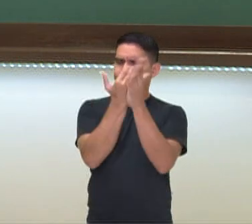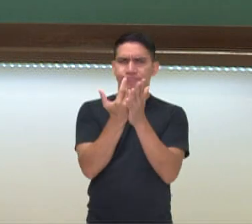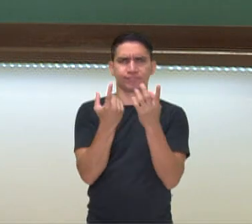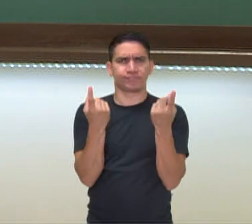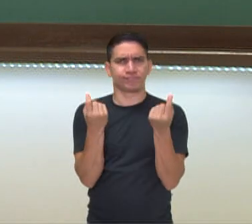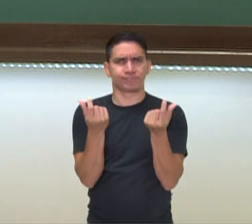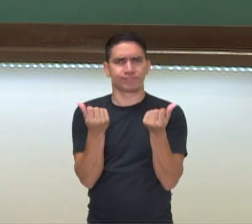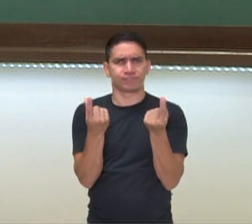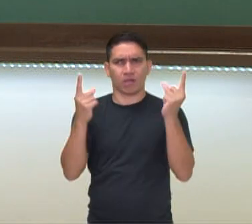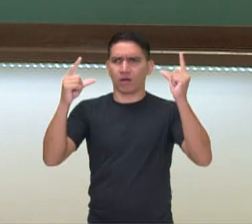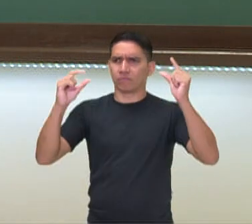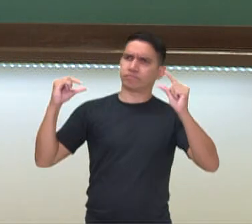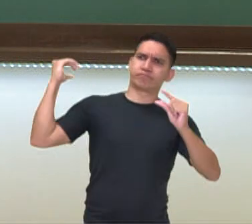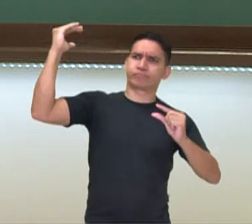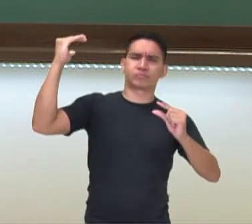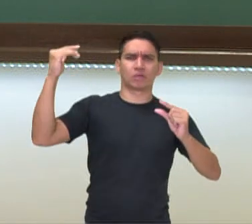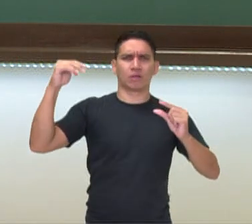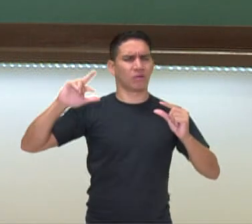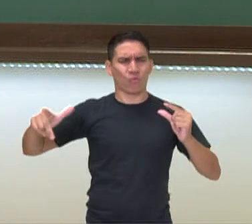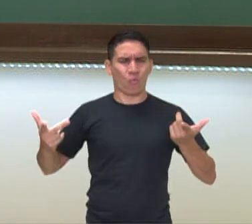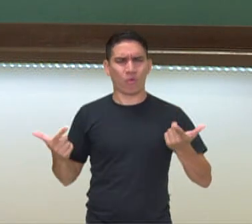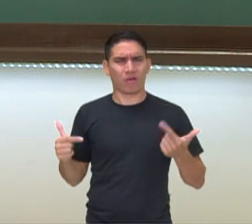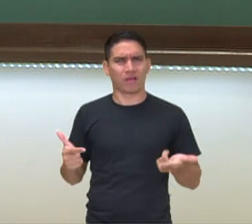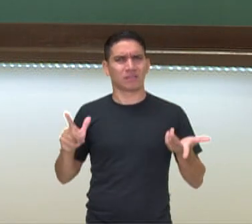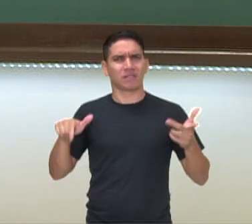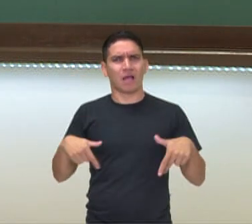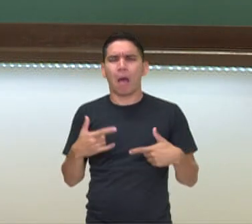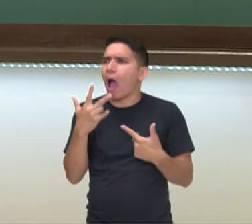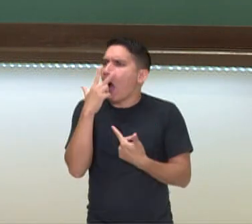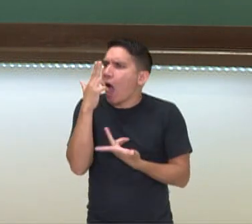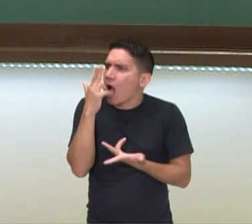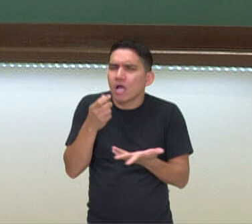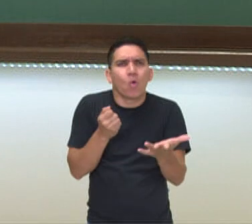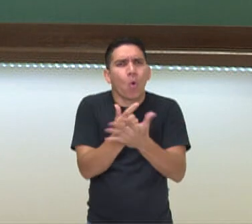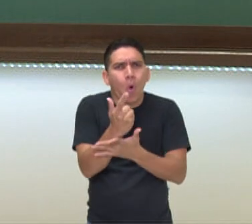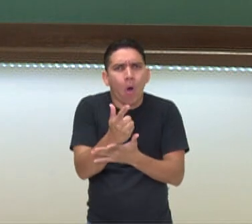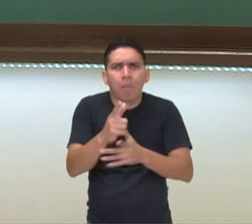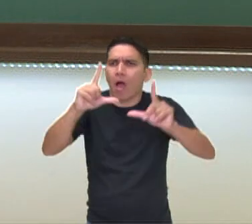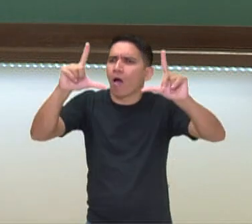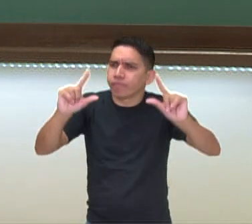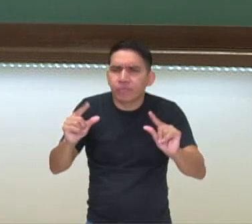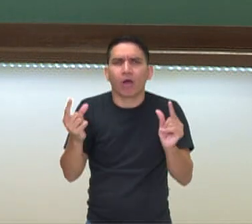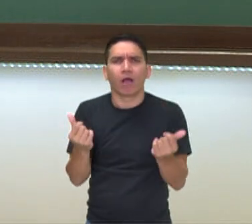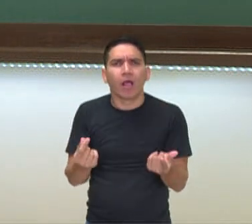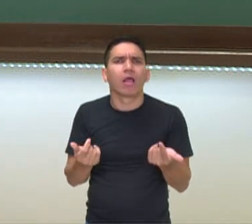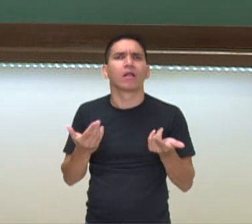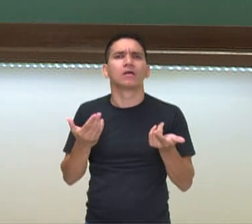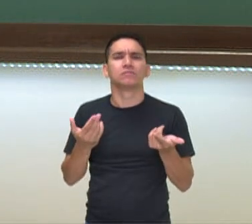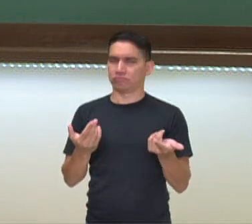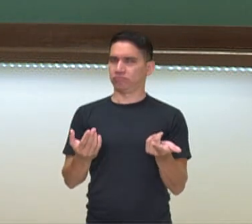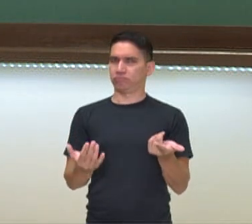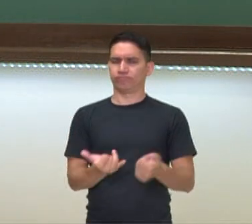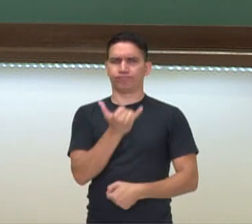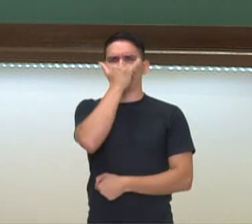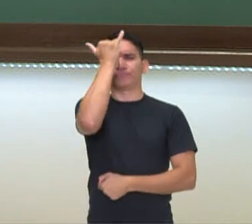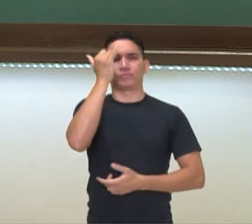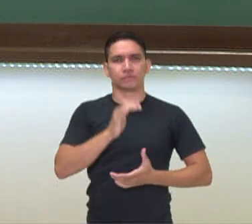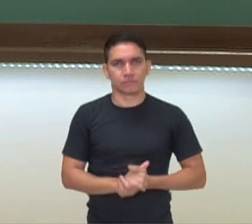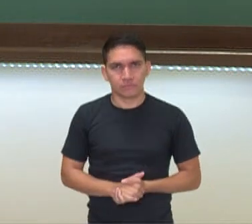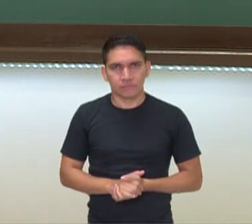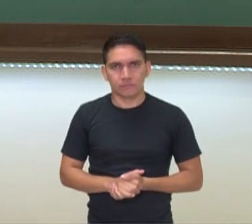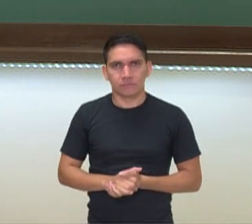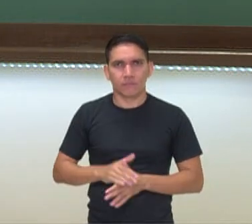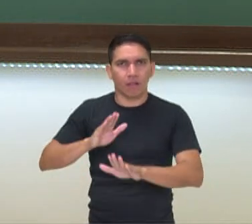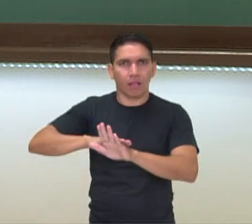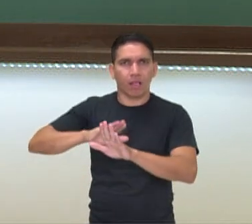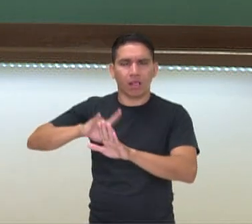promocional, fazendo com que as pessoas achassem que estavam comprando um determinado item com desconto. A ideia do quê? Das promoções, mas